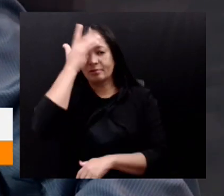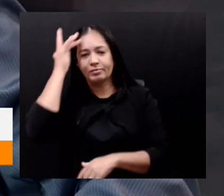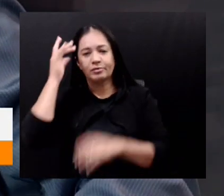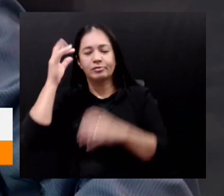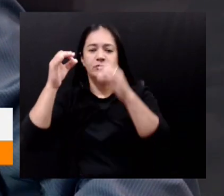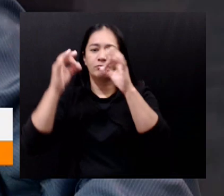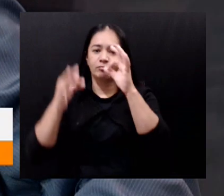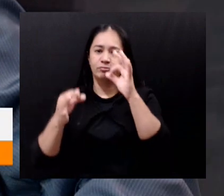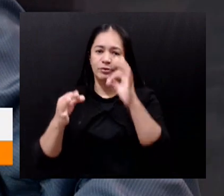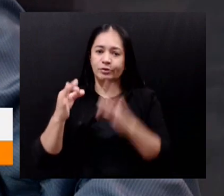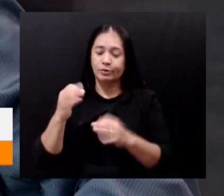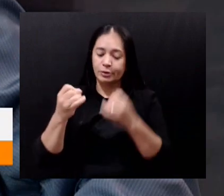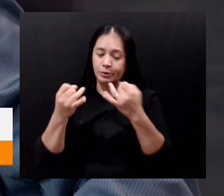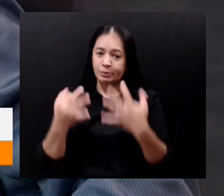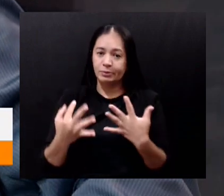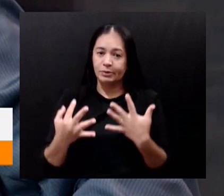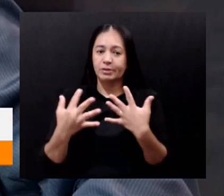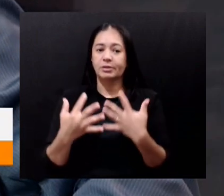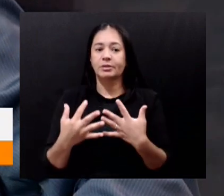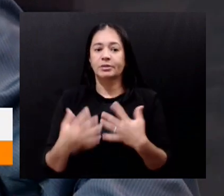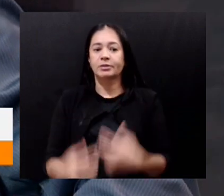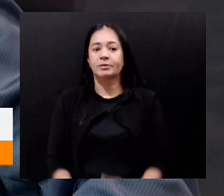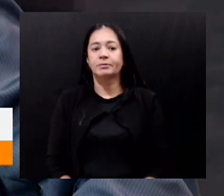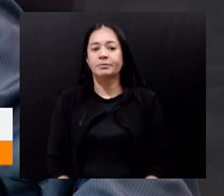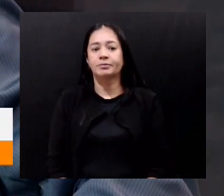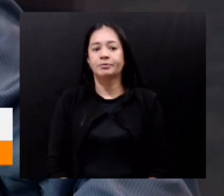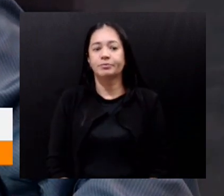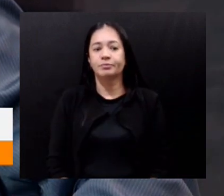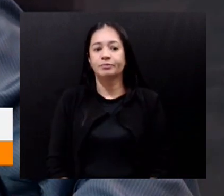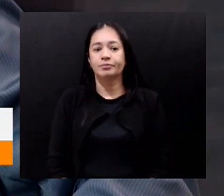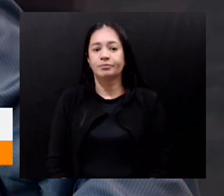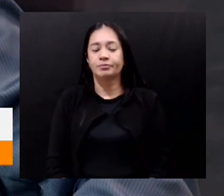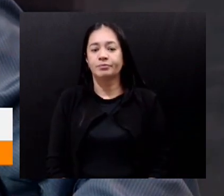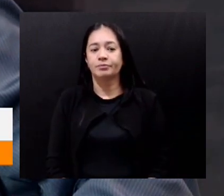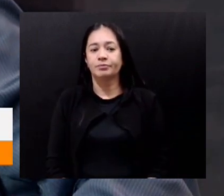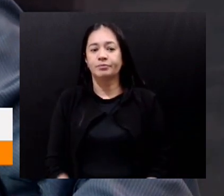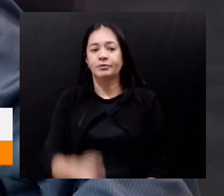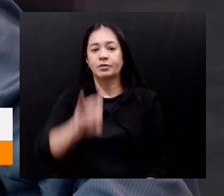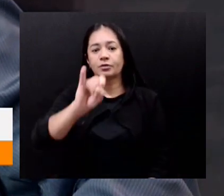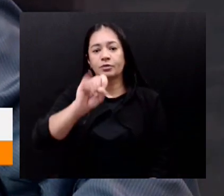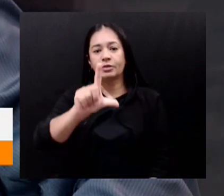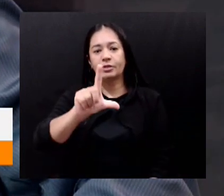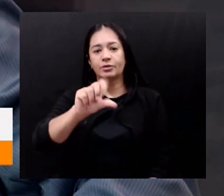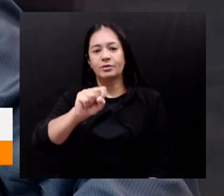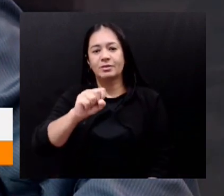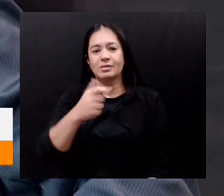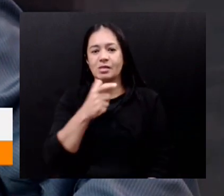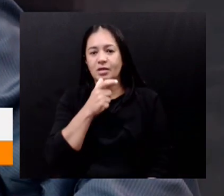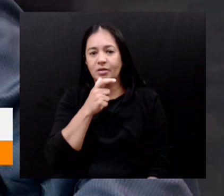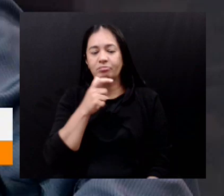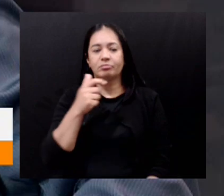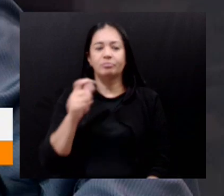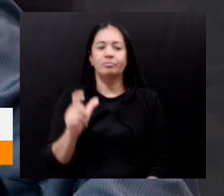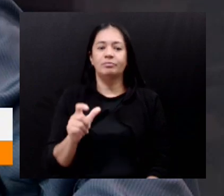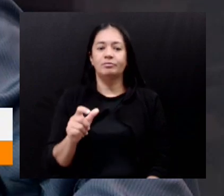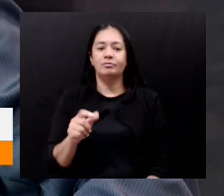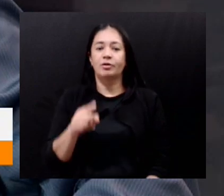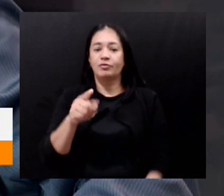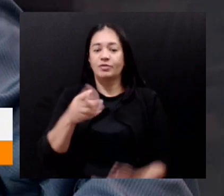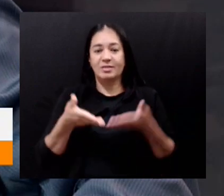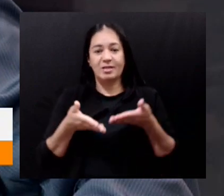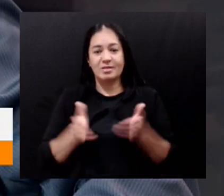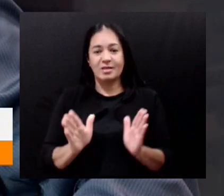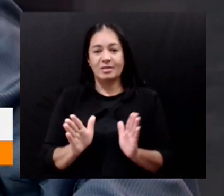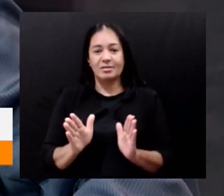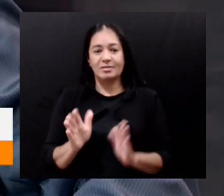falando, Uhum. e o ius sanguinis, diz que você nasce italiano, tá, desde que